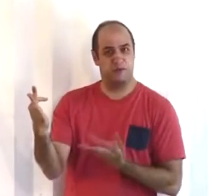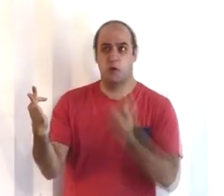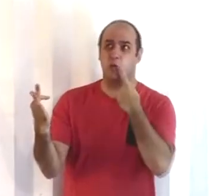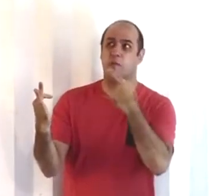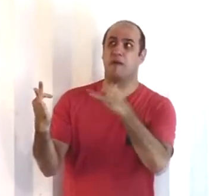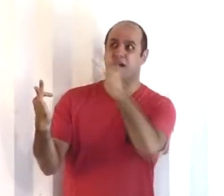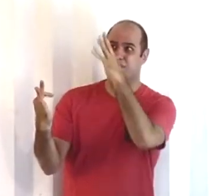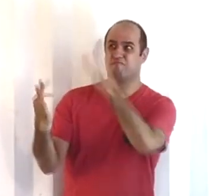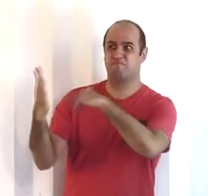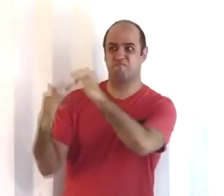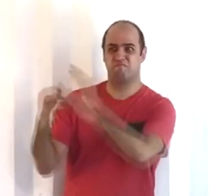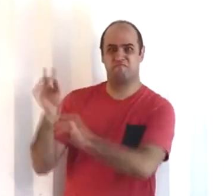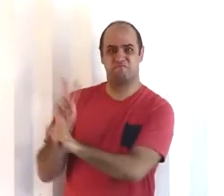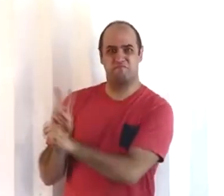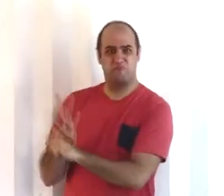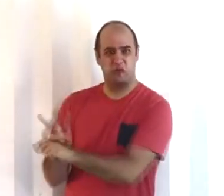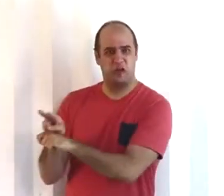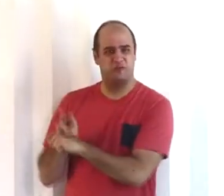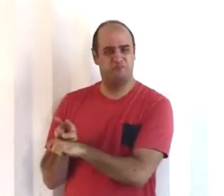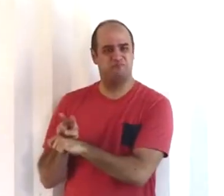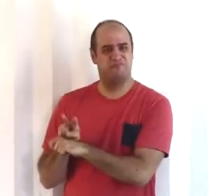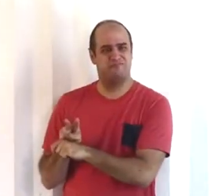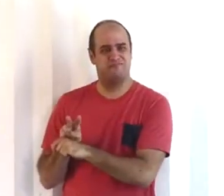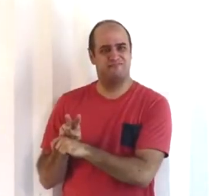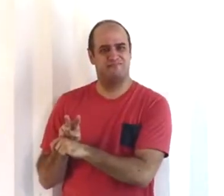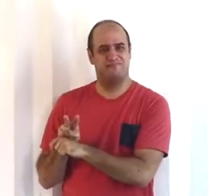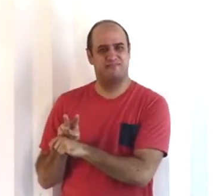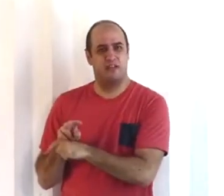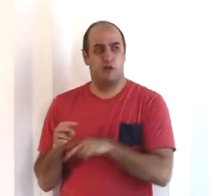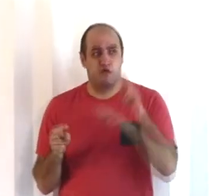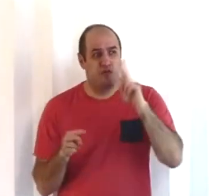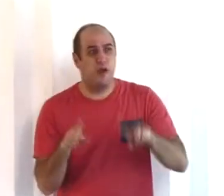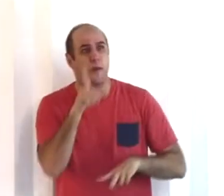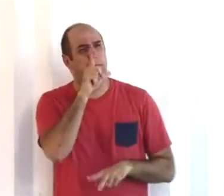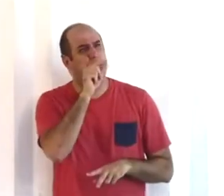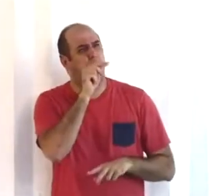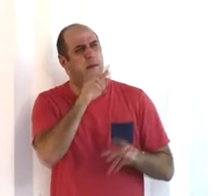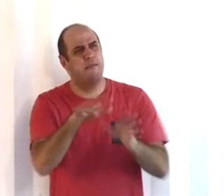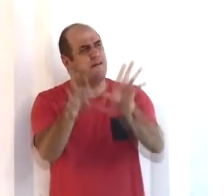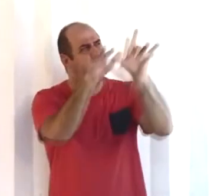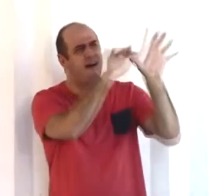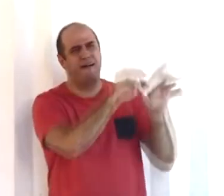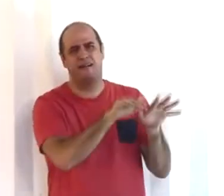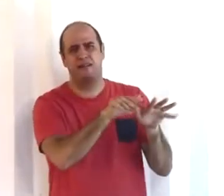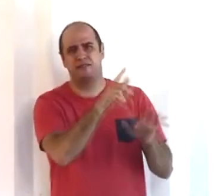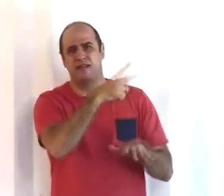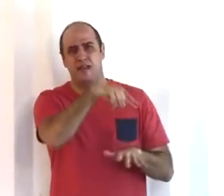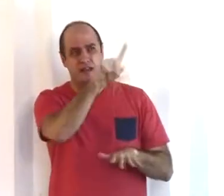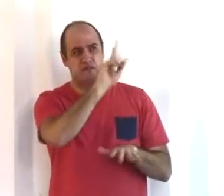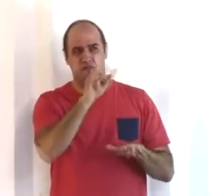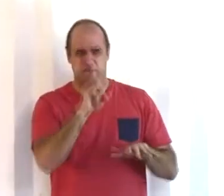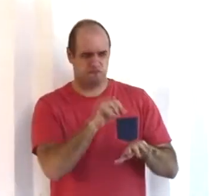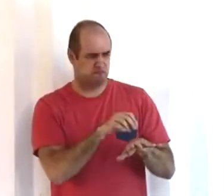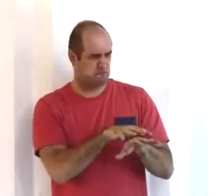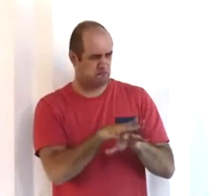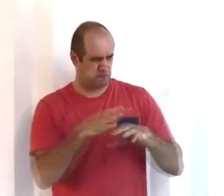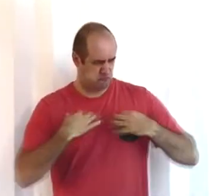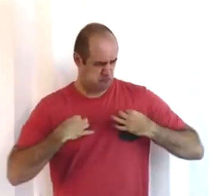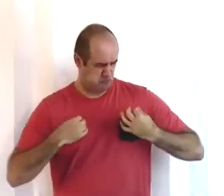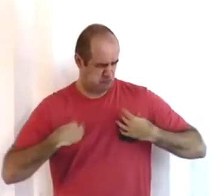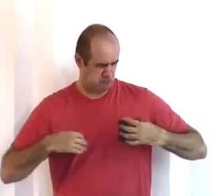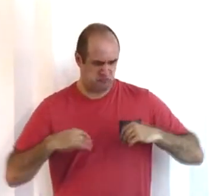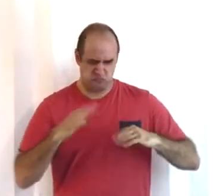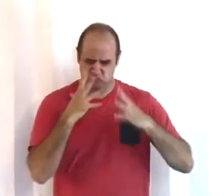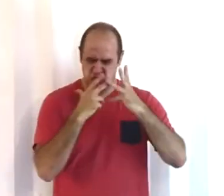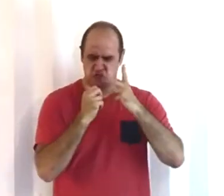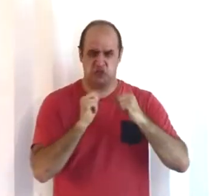foi meu pai que os vestiu. Olhem para os pássaros, eles também têm a penugem, de maneira que eles